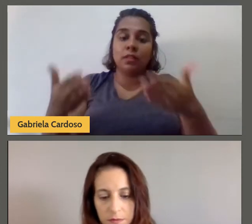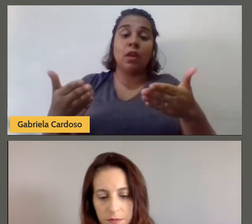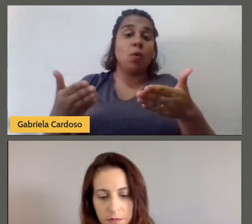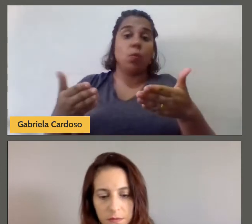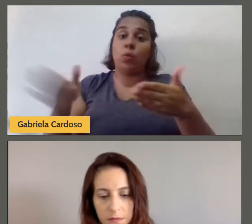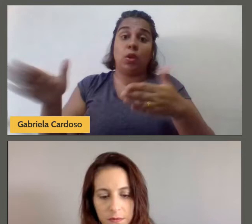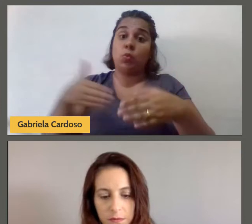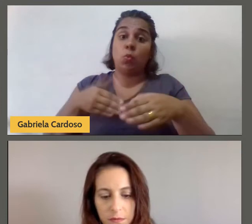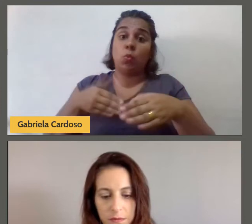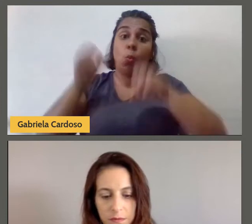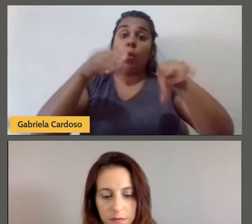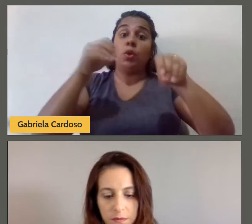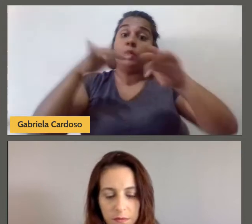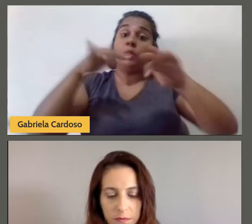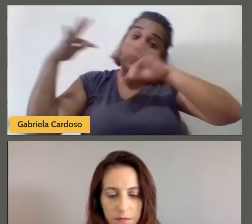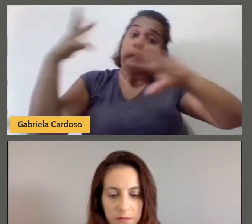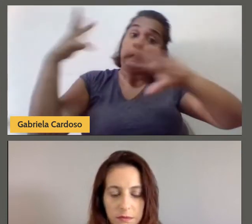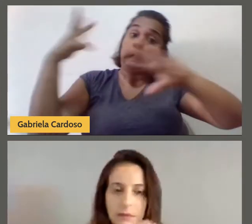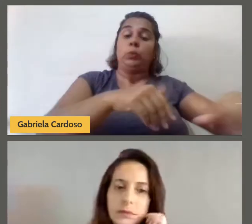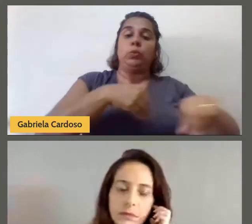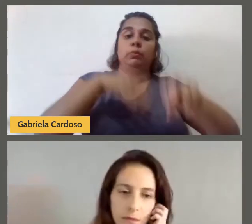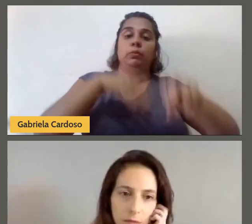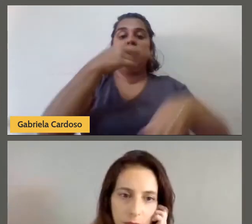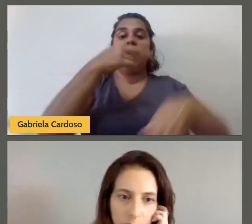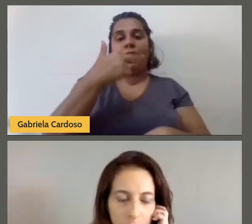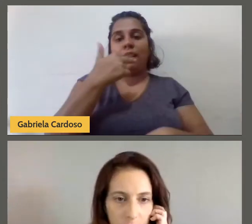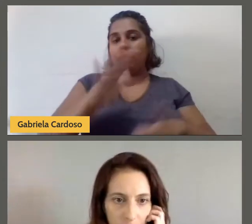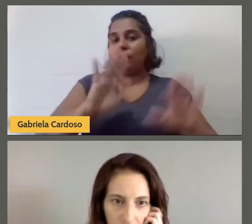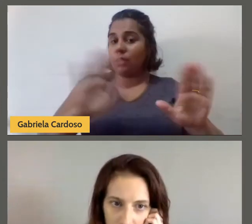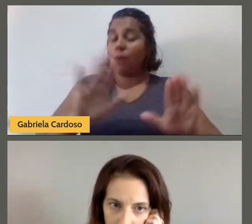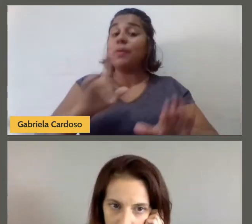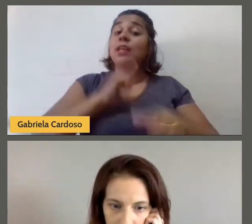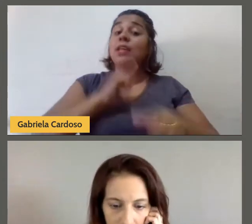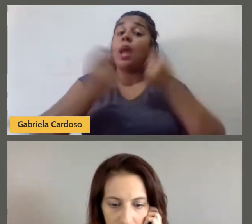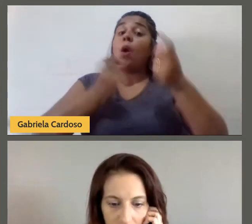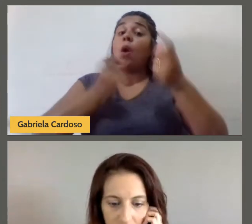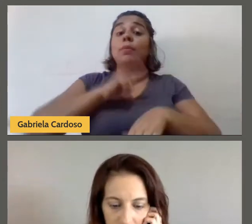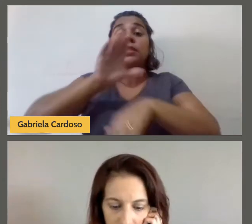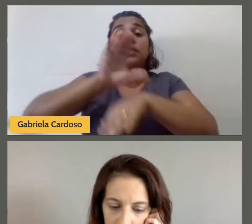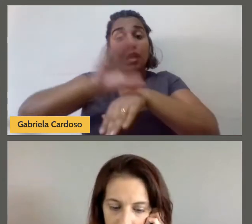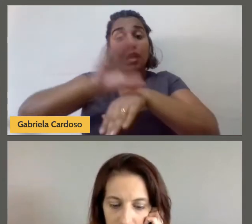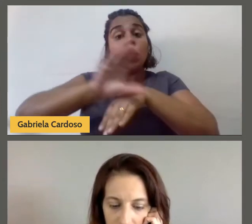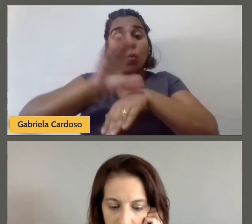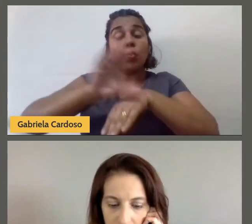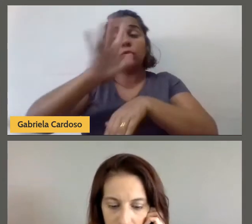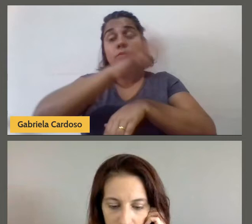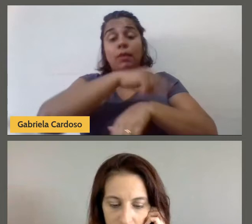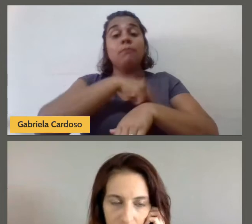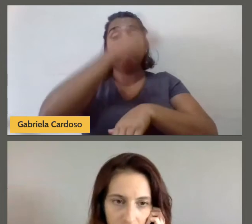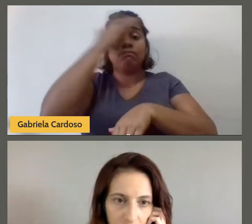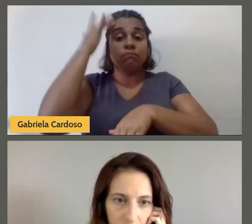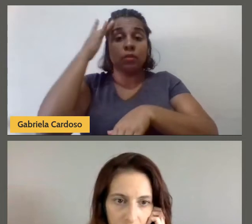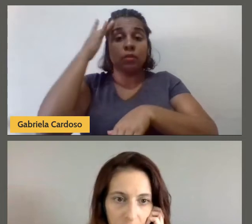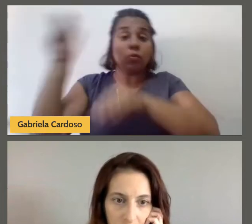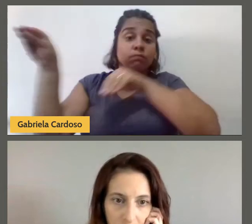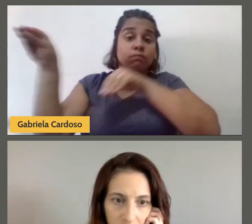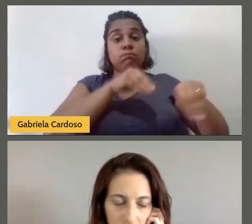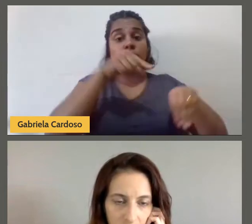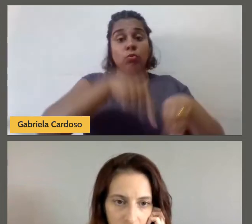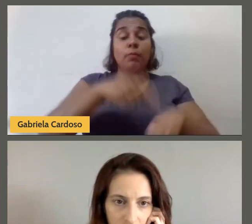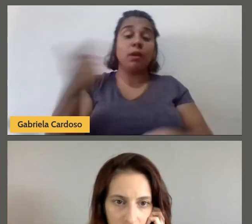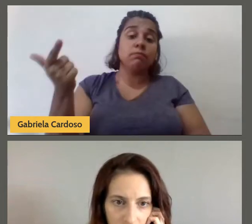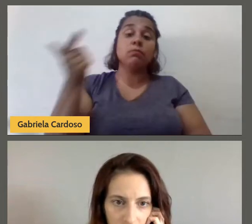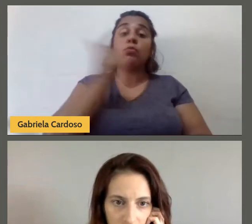tem organizações que dão essa formação e a gente sempre procura incentivar realmente os imigrantes a se comunicarem, a